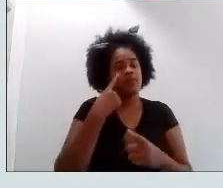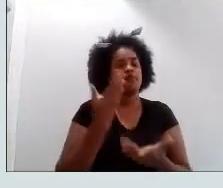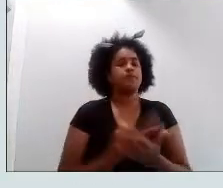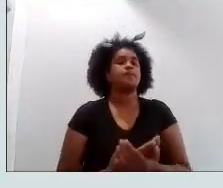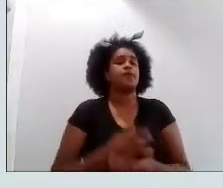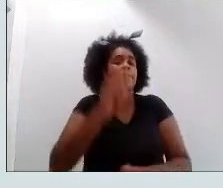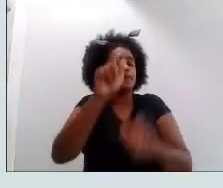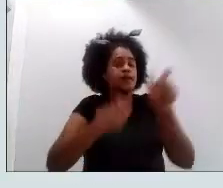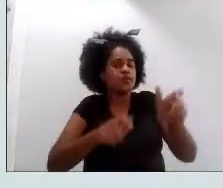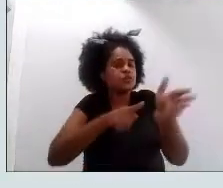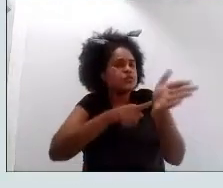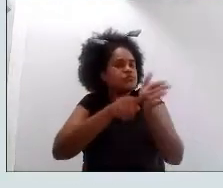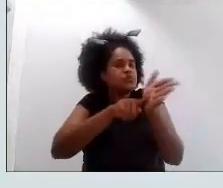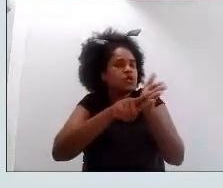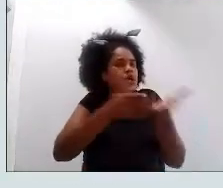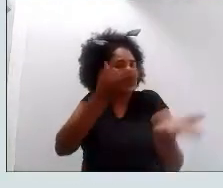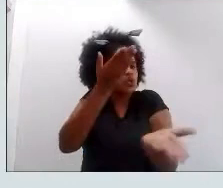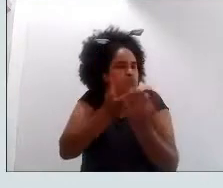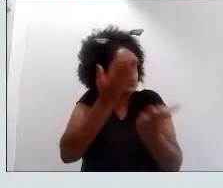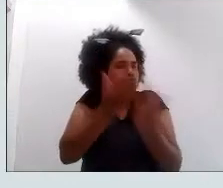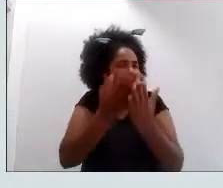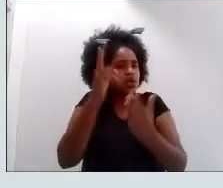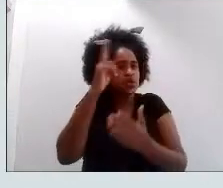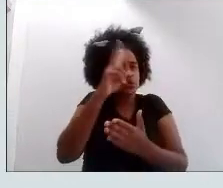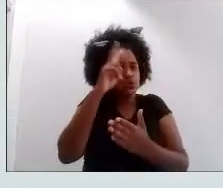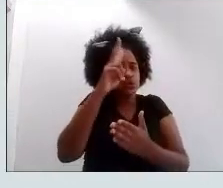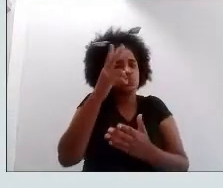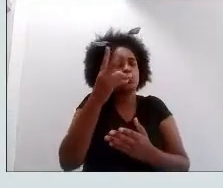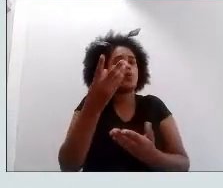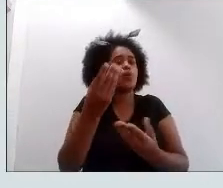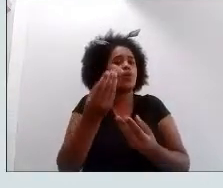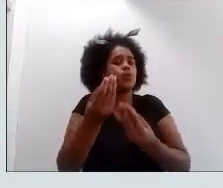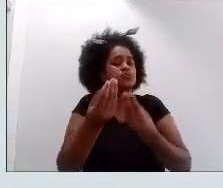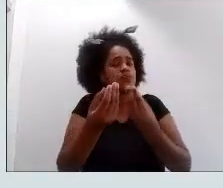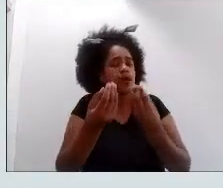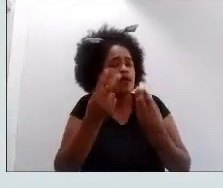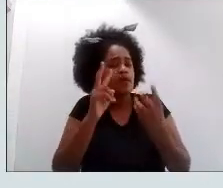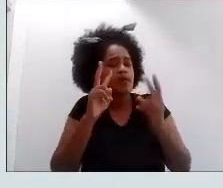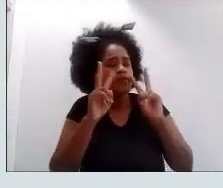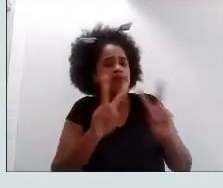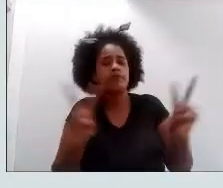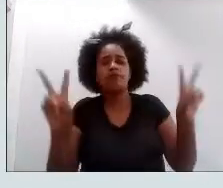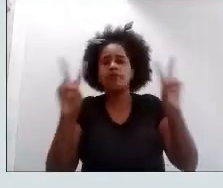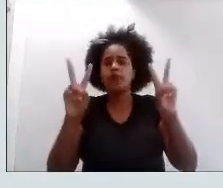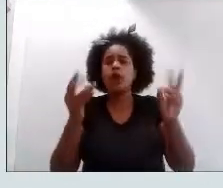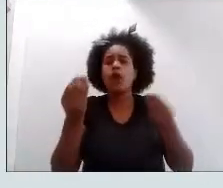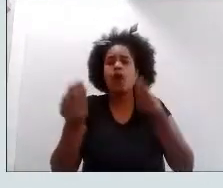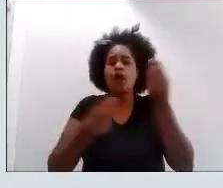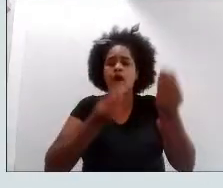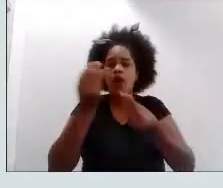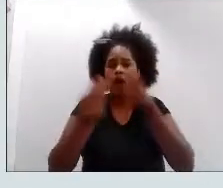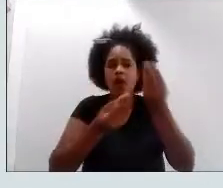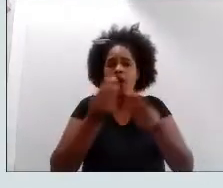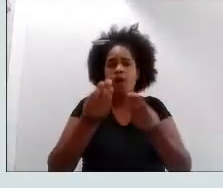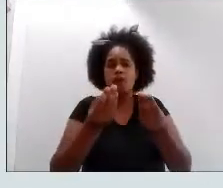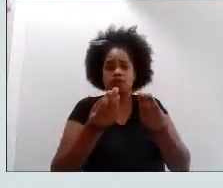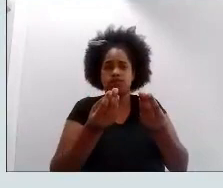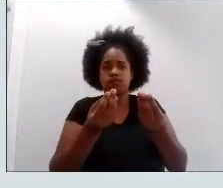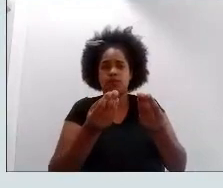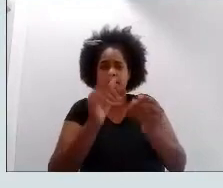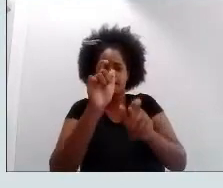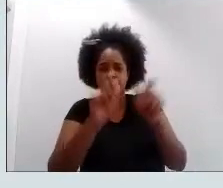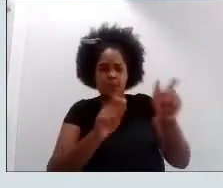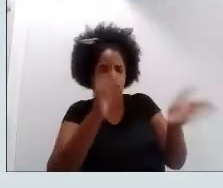a partir da escrita. Então, tudo o que era período pós o início da escrita